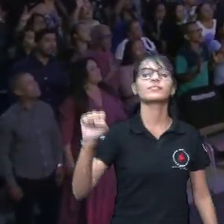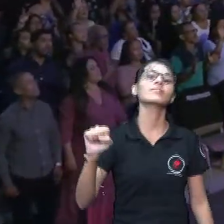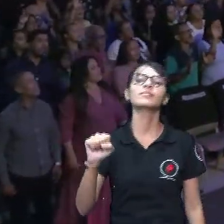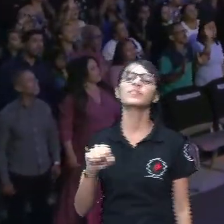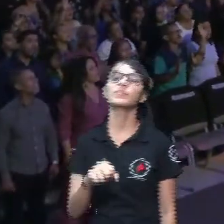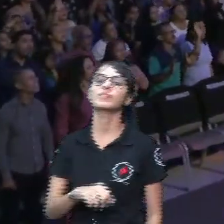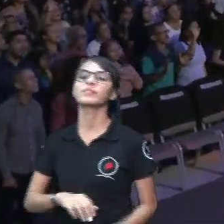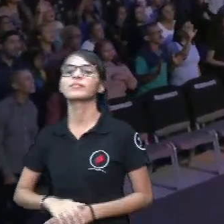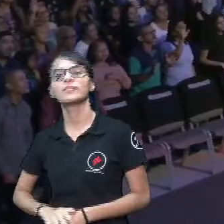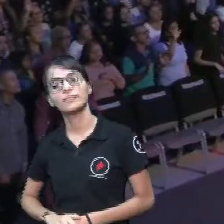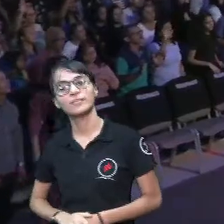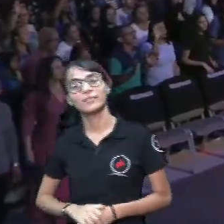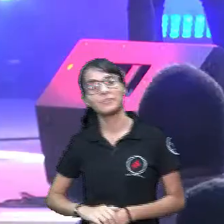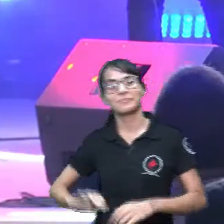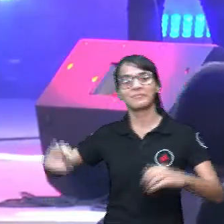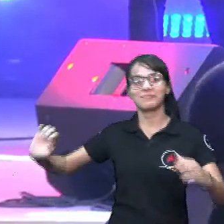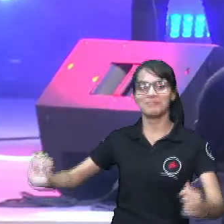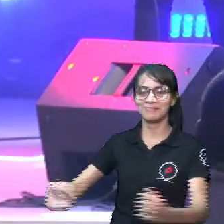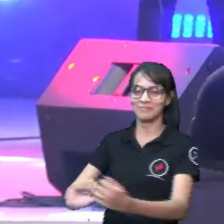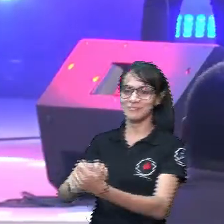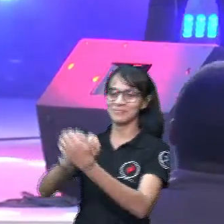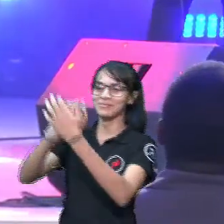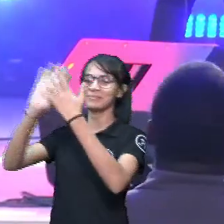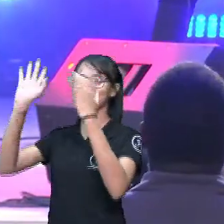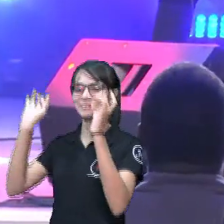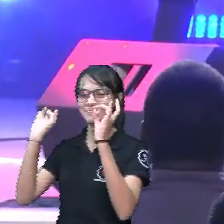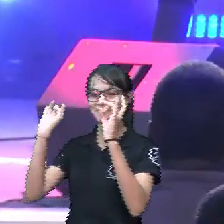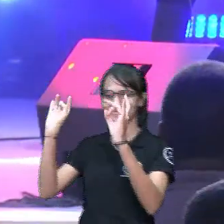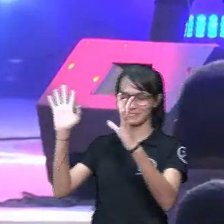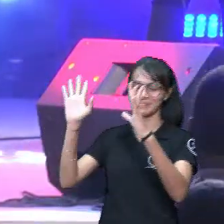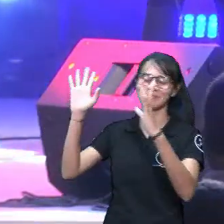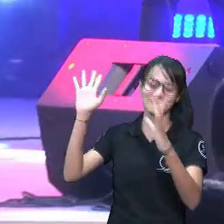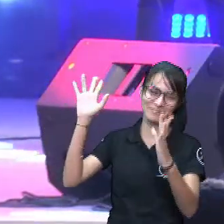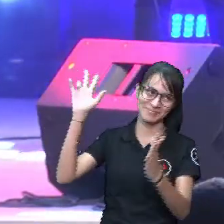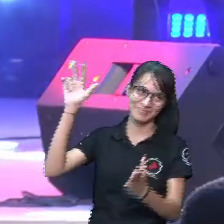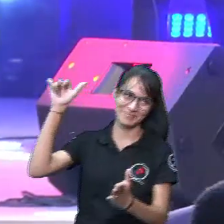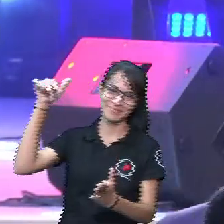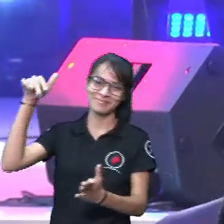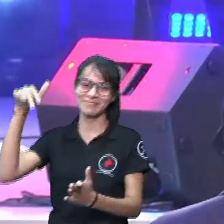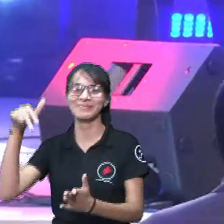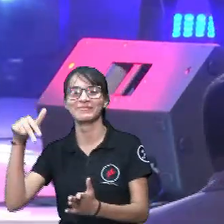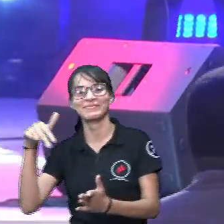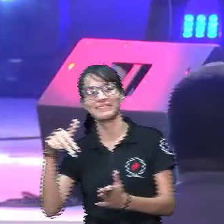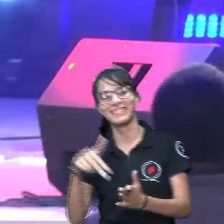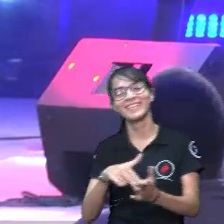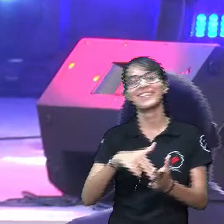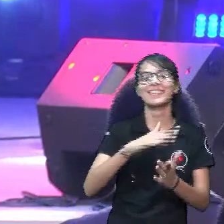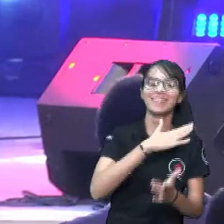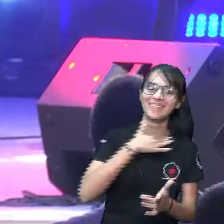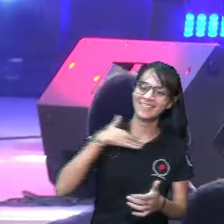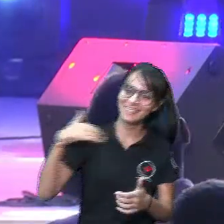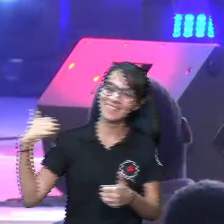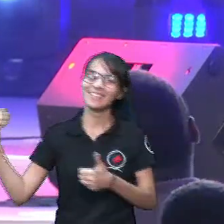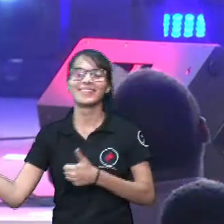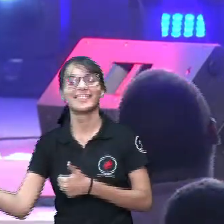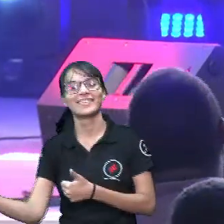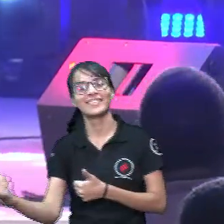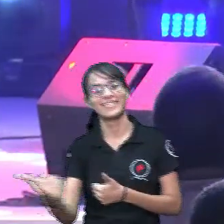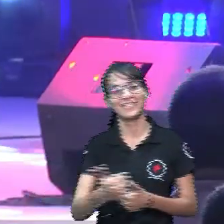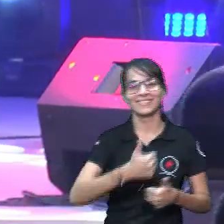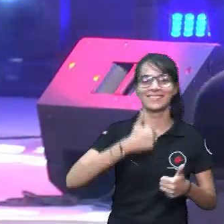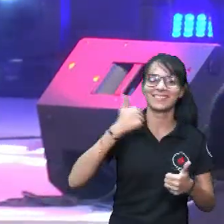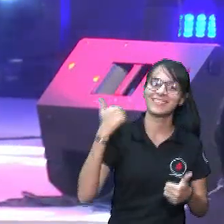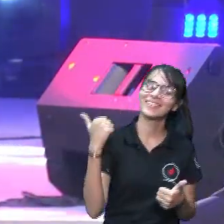Tudo pra Ti, Jesus. Deixou a Sua glória, morreu em